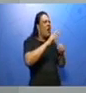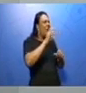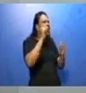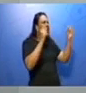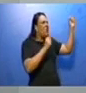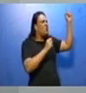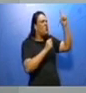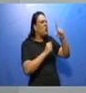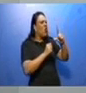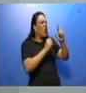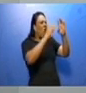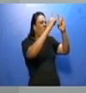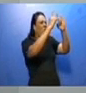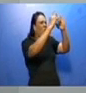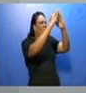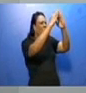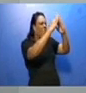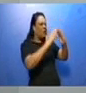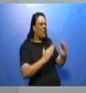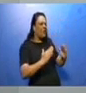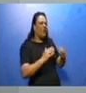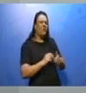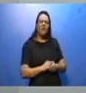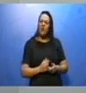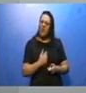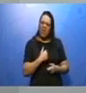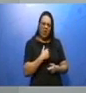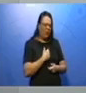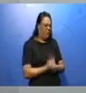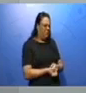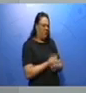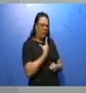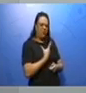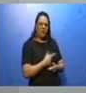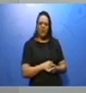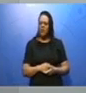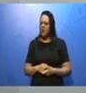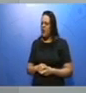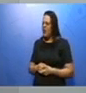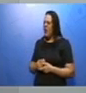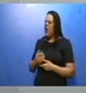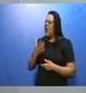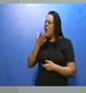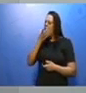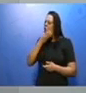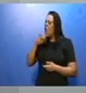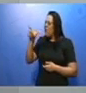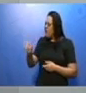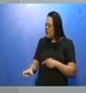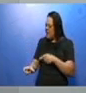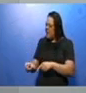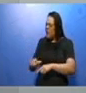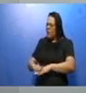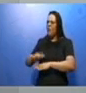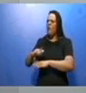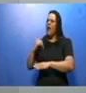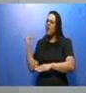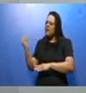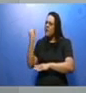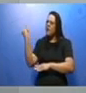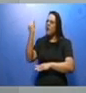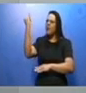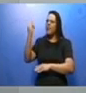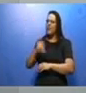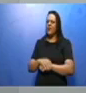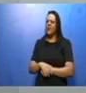colegas, que ele usa para ajudar a vender as pirâmides aos turistas, em troca de alguns trocadinhos para ajudar a família, pensei. Então, eu tenho aqui